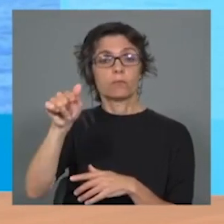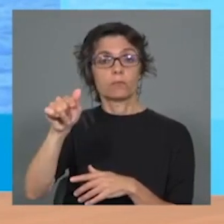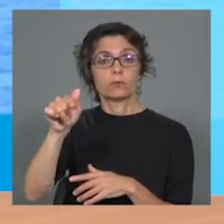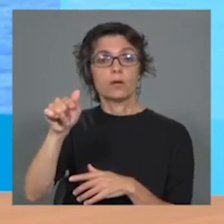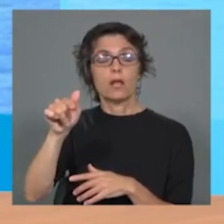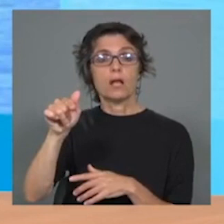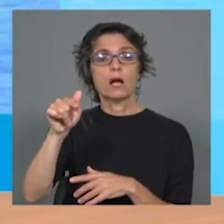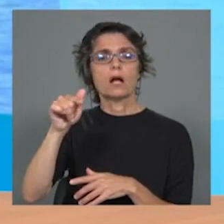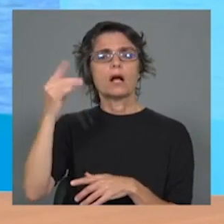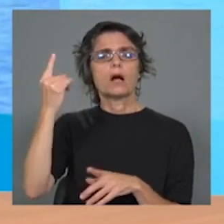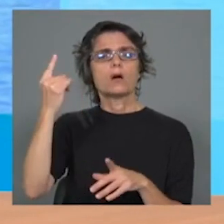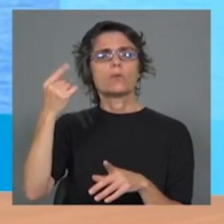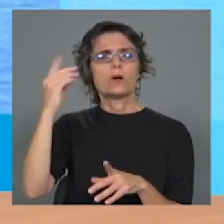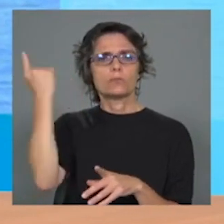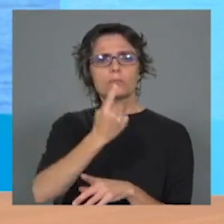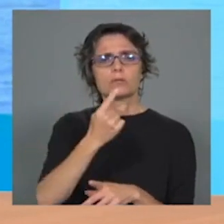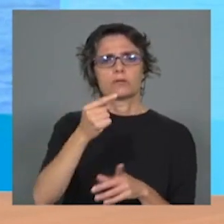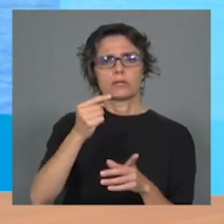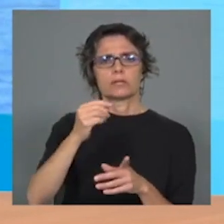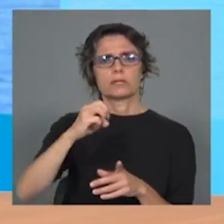da altura, Ramalhianes,